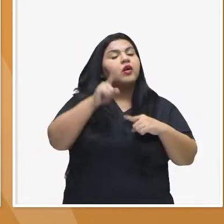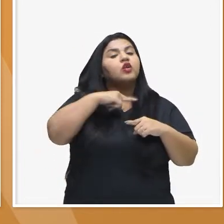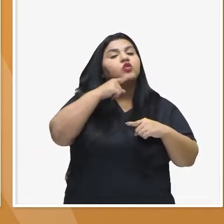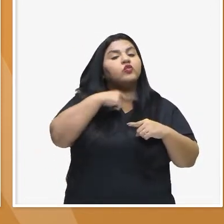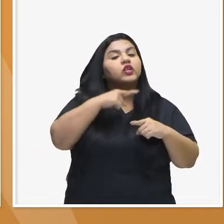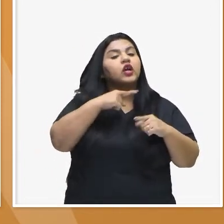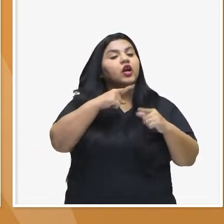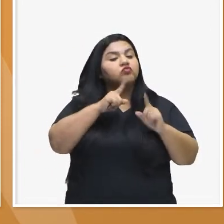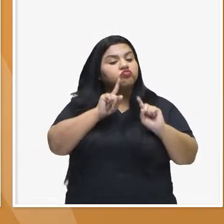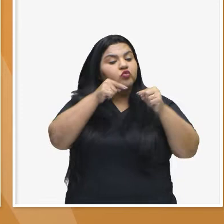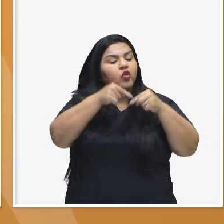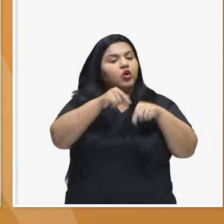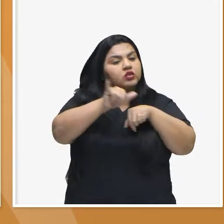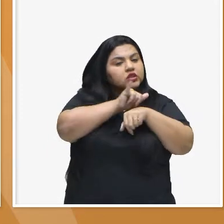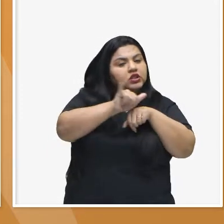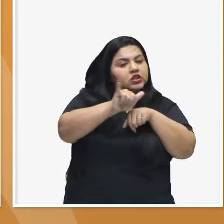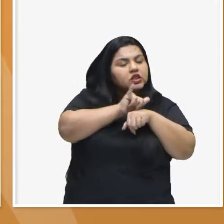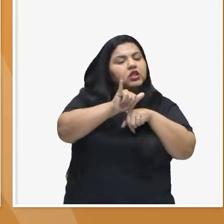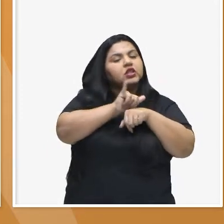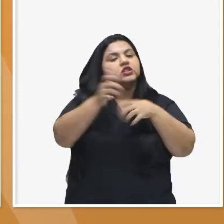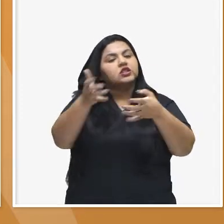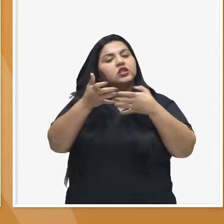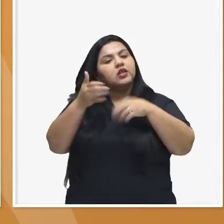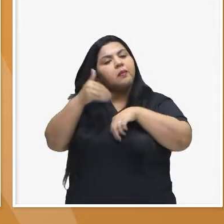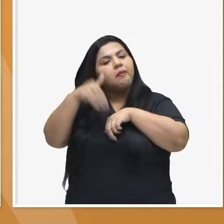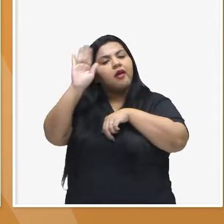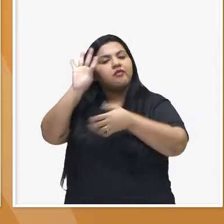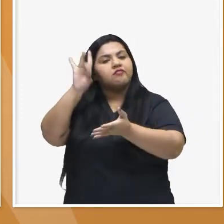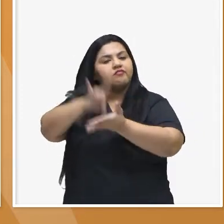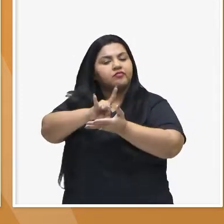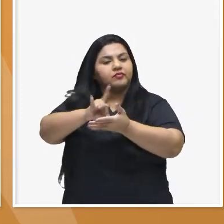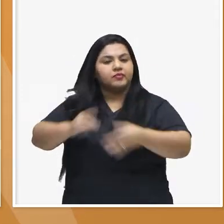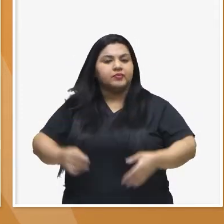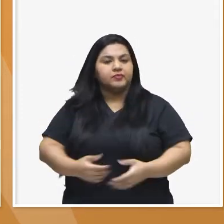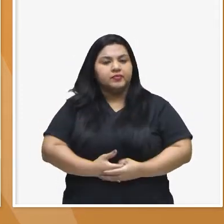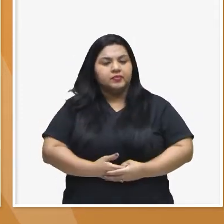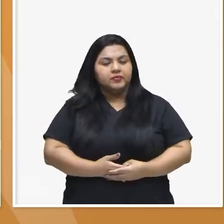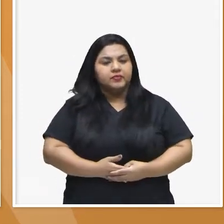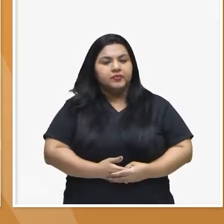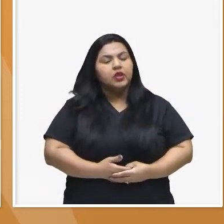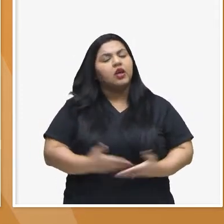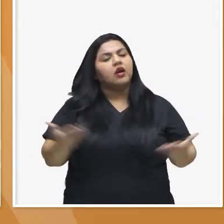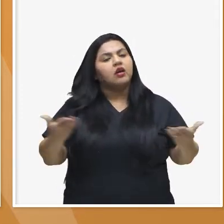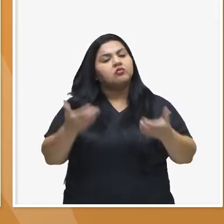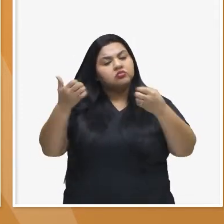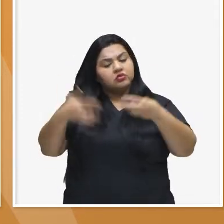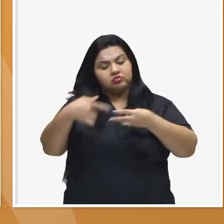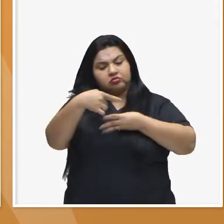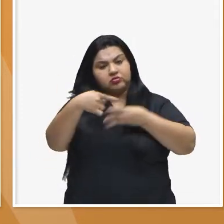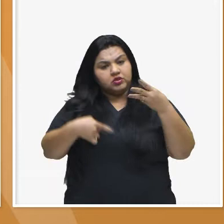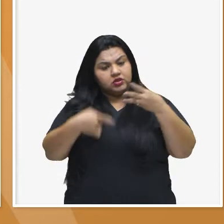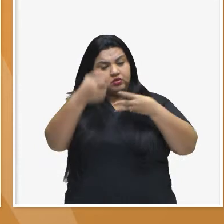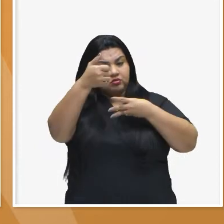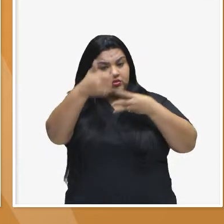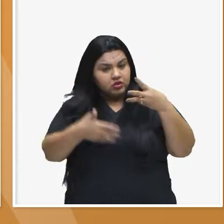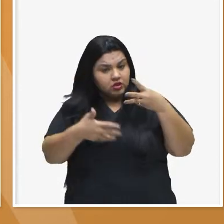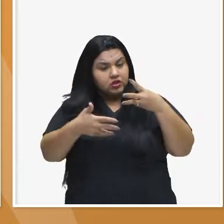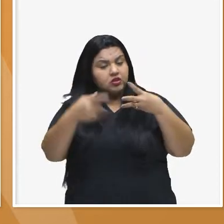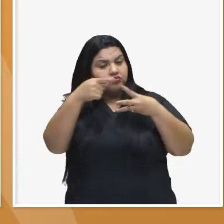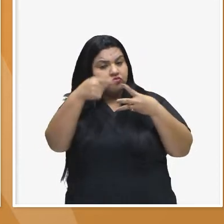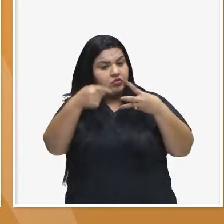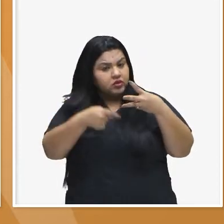para buscar conhecer ainda mais a realidade, Então aqui nós falamos dessas três